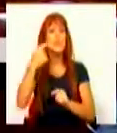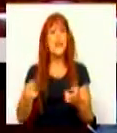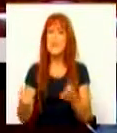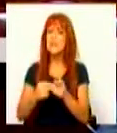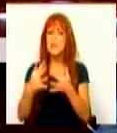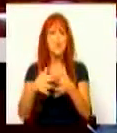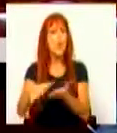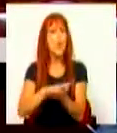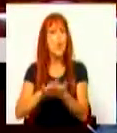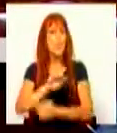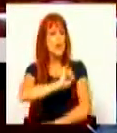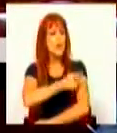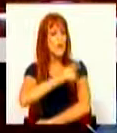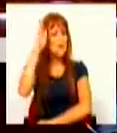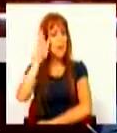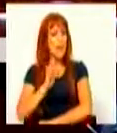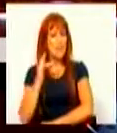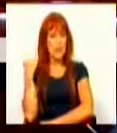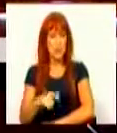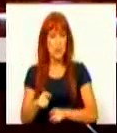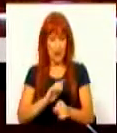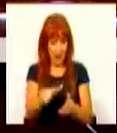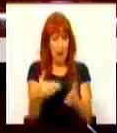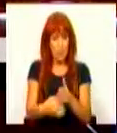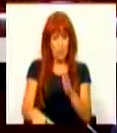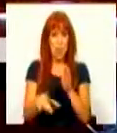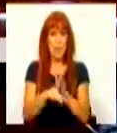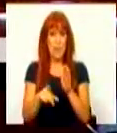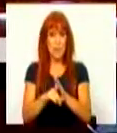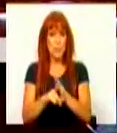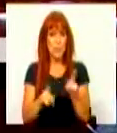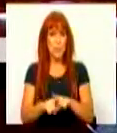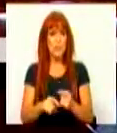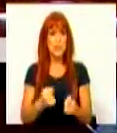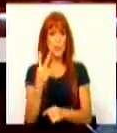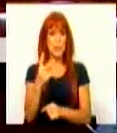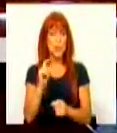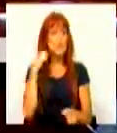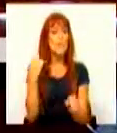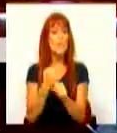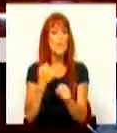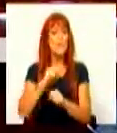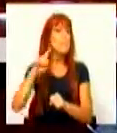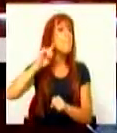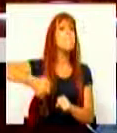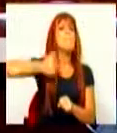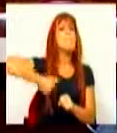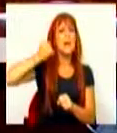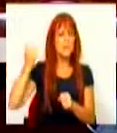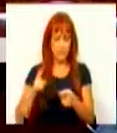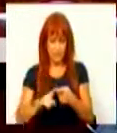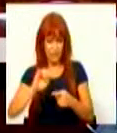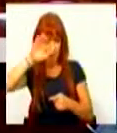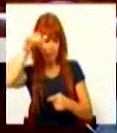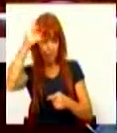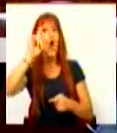das infraestruturas das Forças Armadas. Esta proposta de lei reúne duas funções primordiais. A